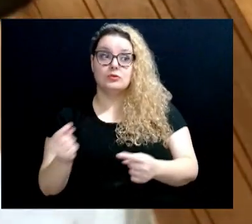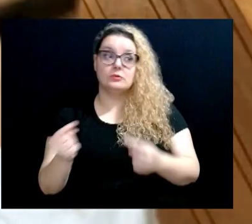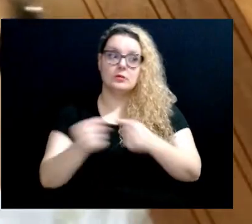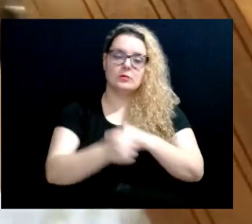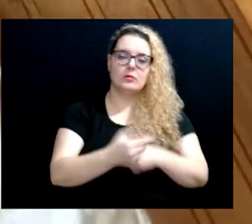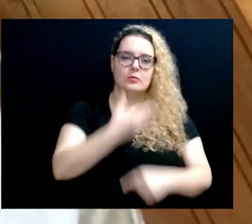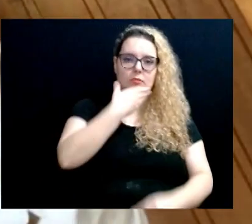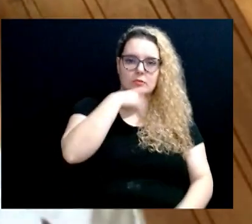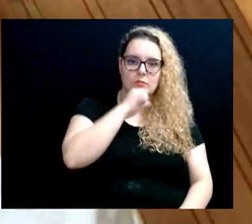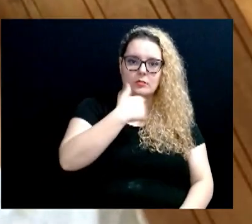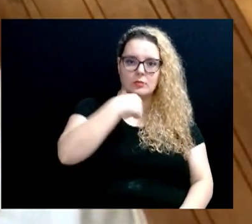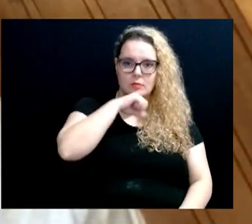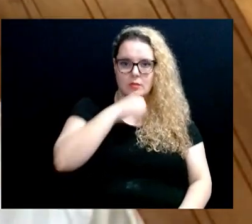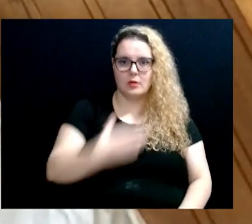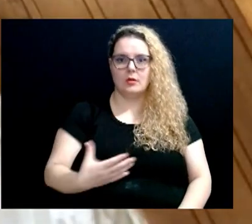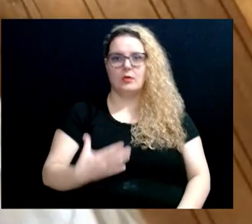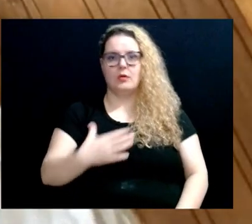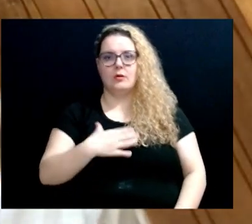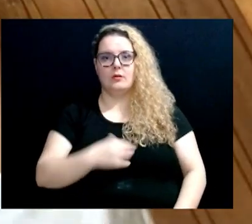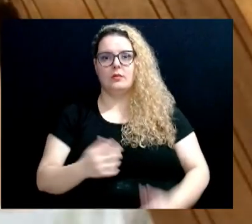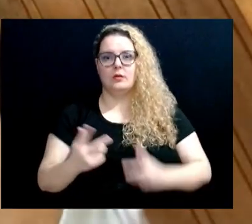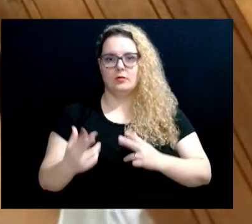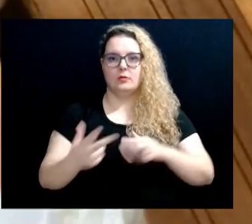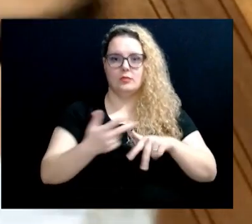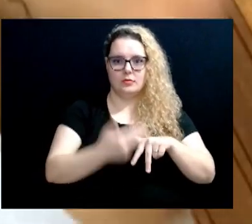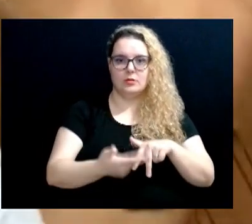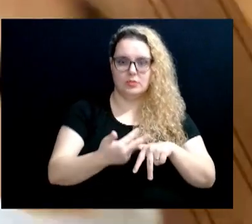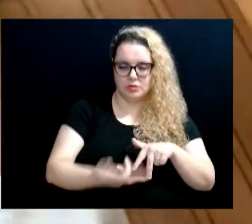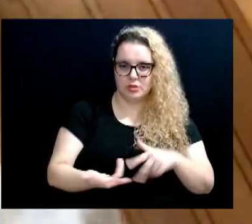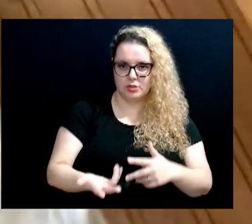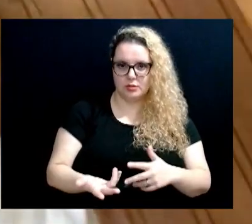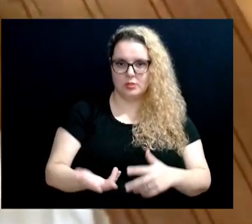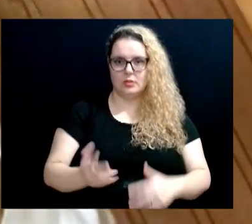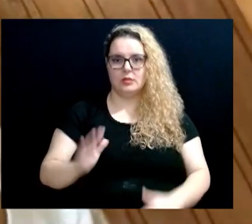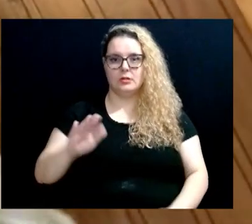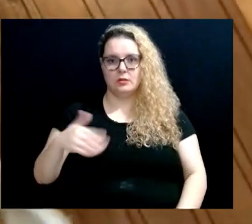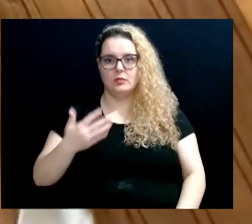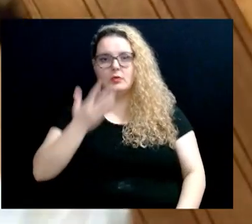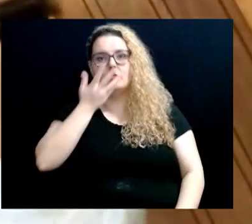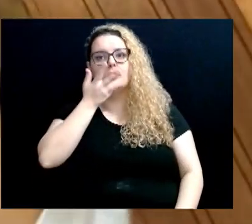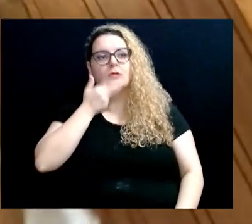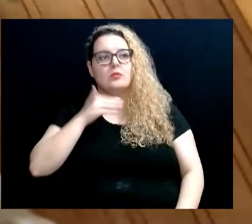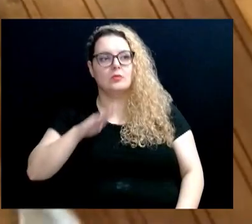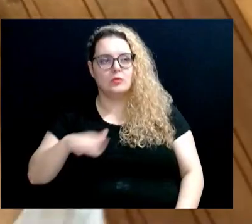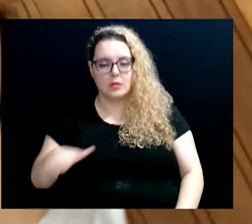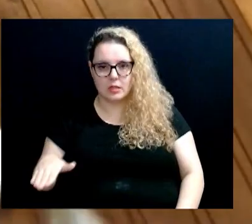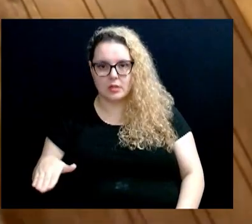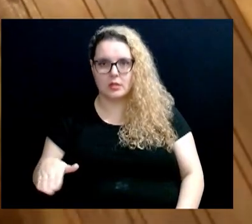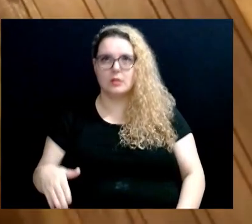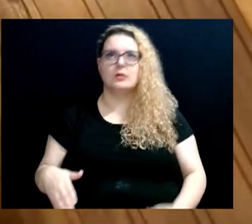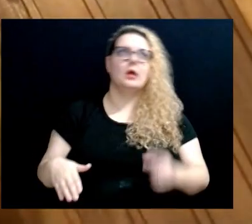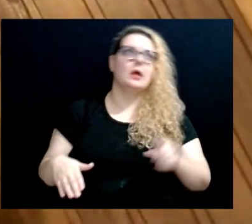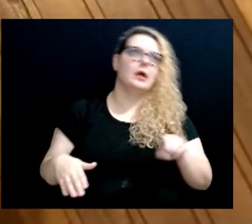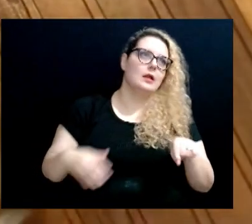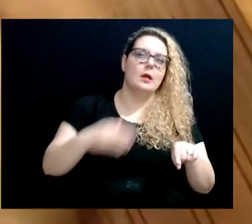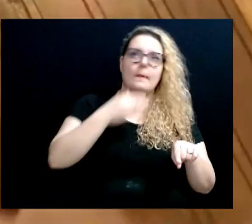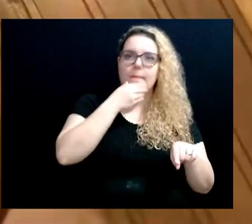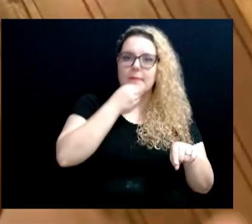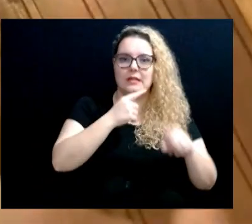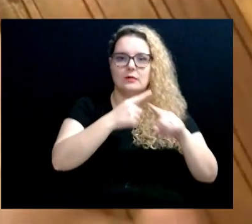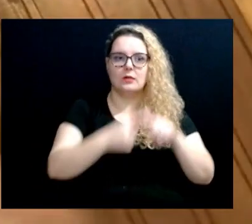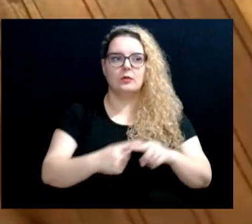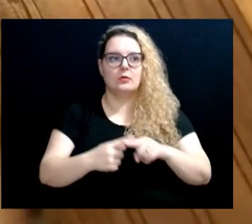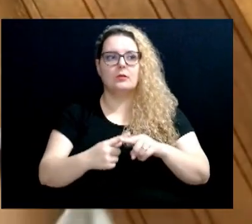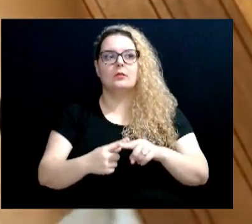do mesmo sexo. Então, quando a criança era do mesmo sexo ou do pai ou da mãe, começava-se ali uma competição de